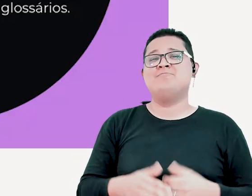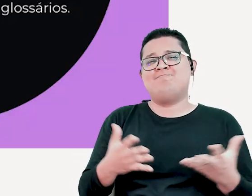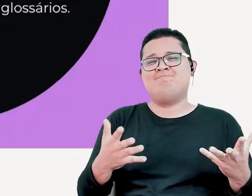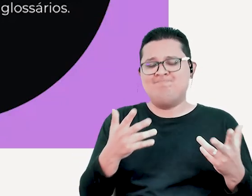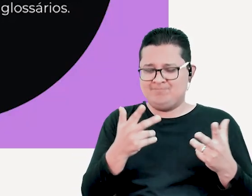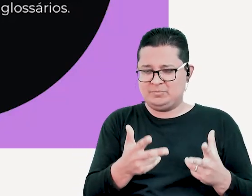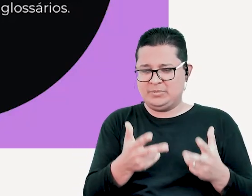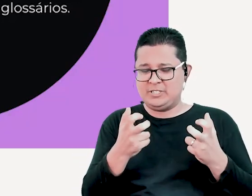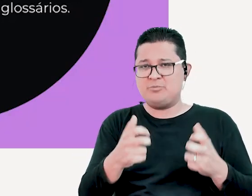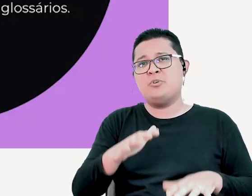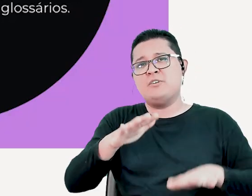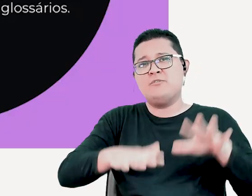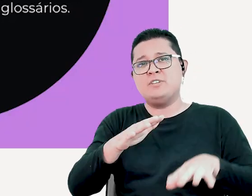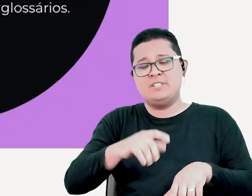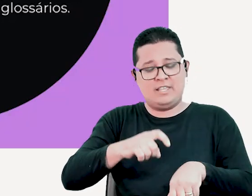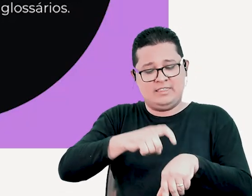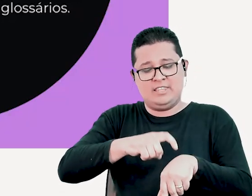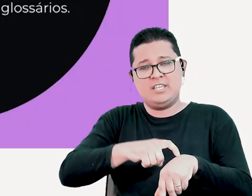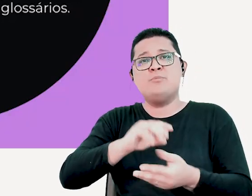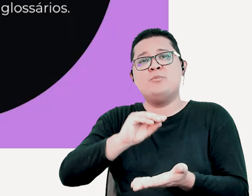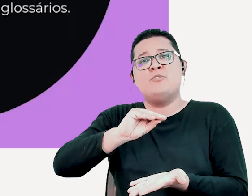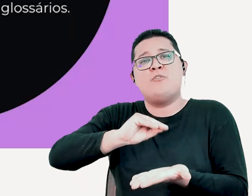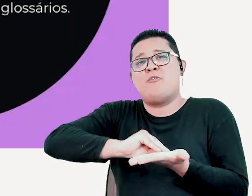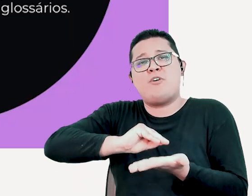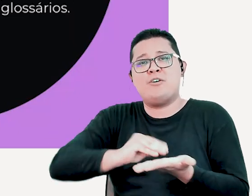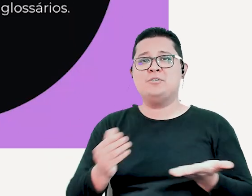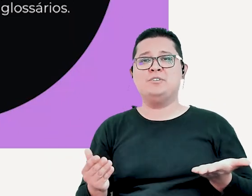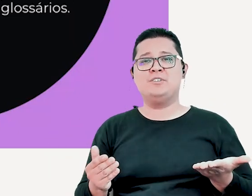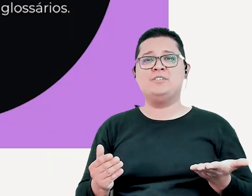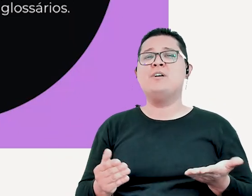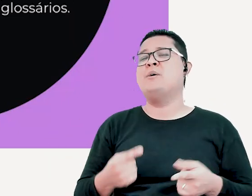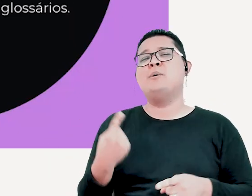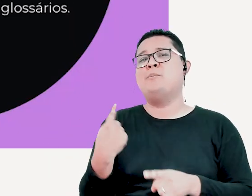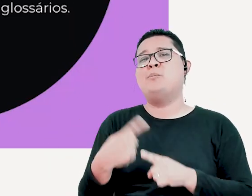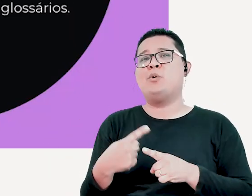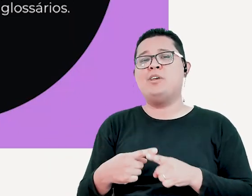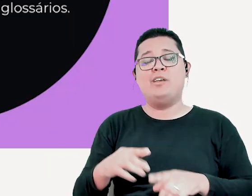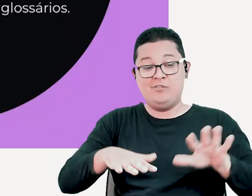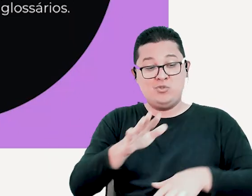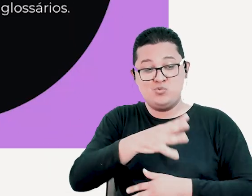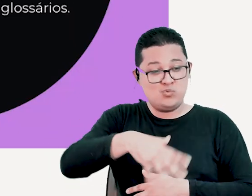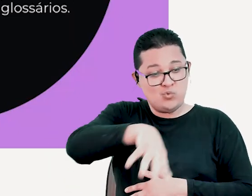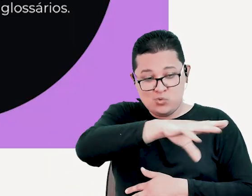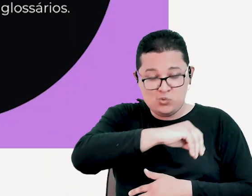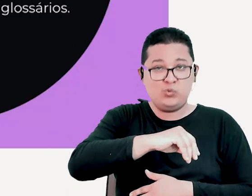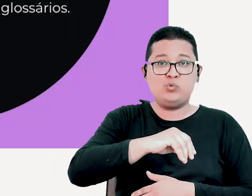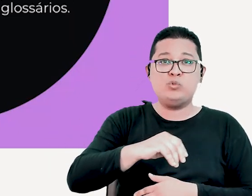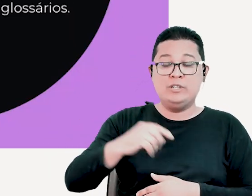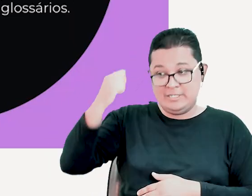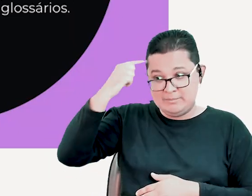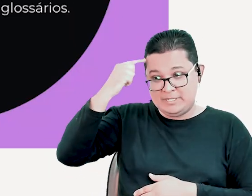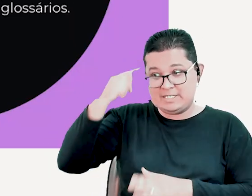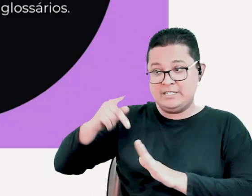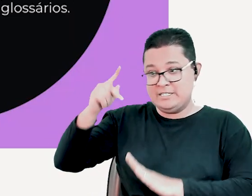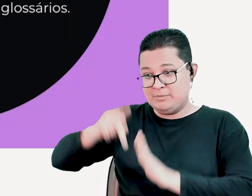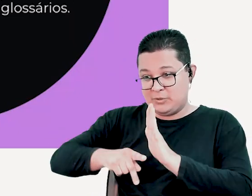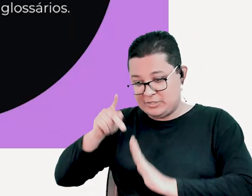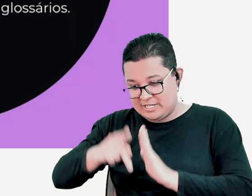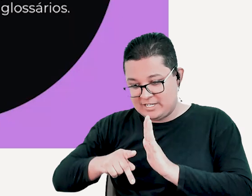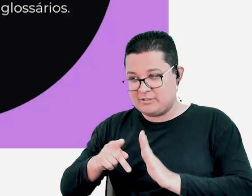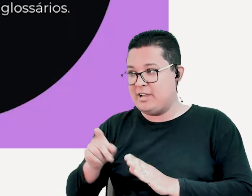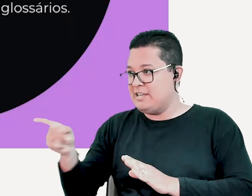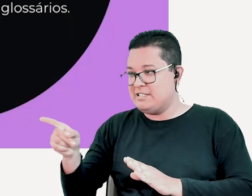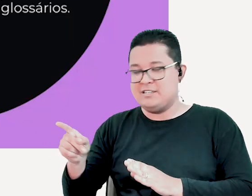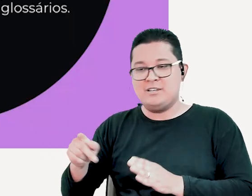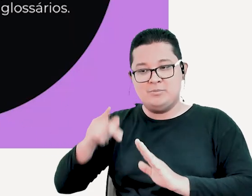guia, porque a gente estava focado em outros projetos dentro do time, né? E isso não